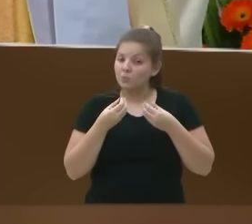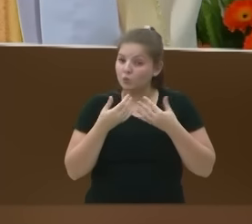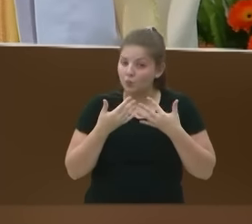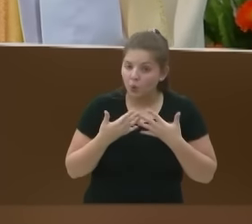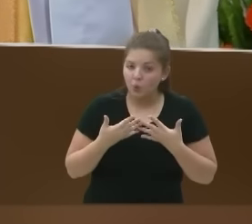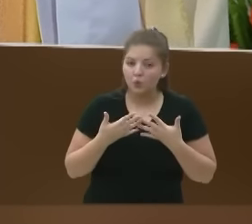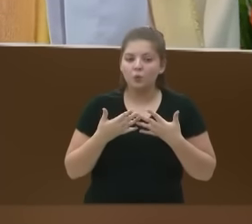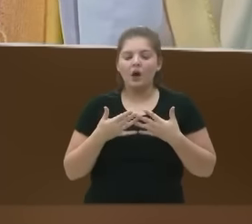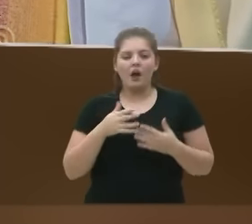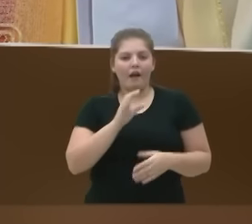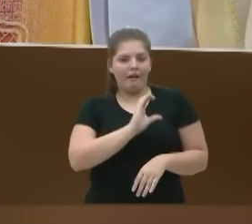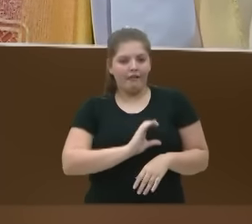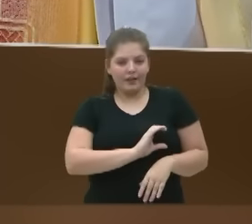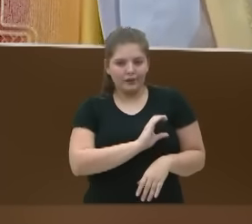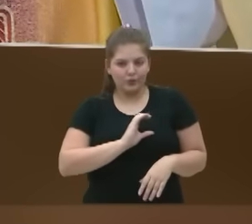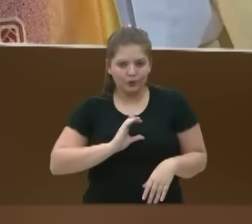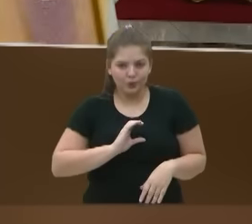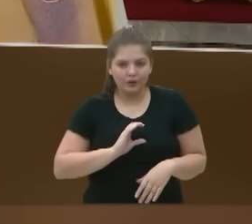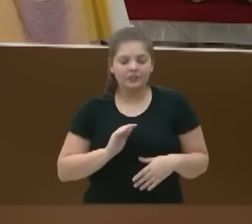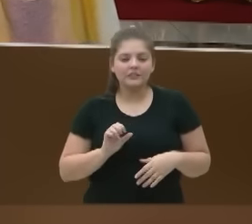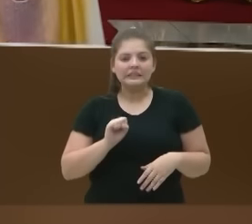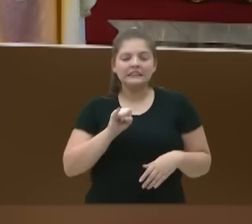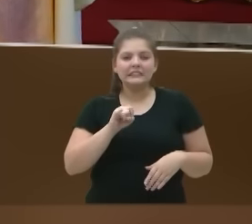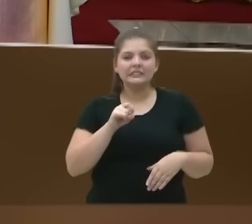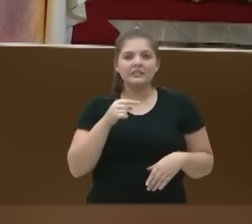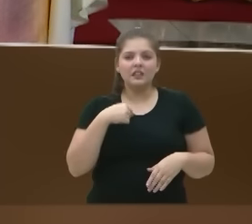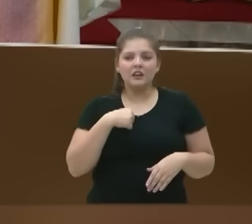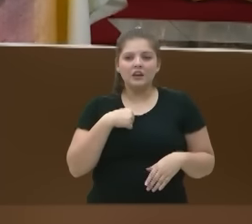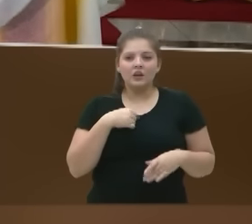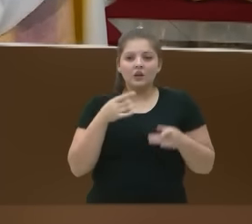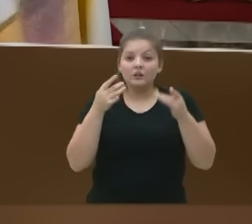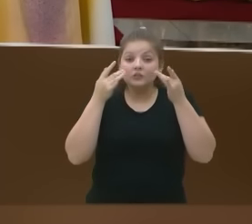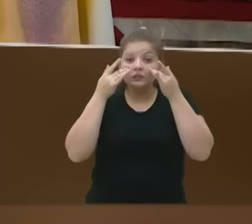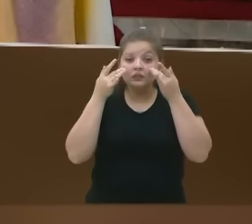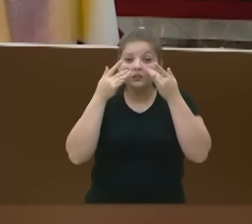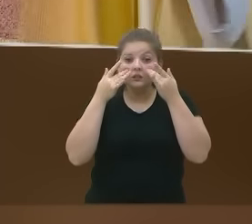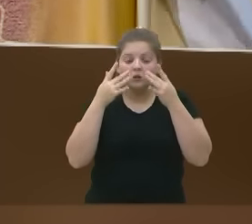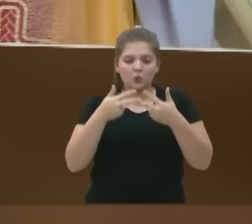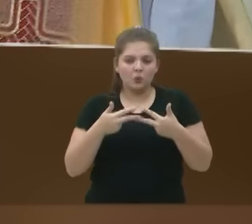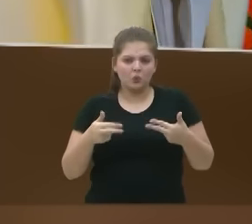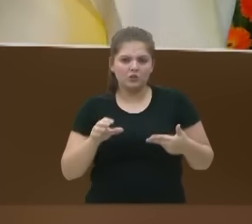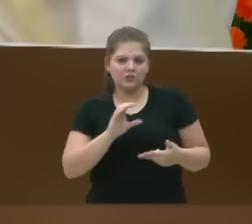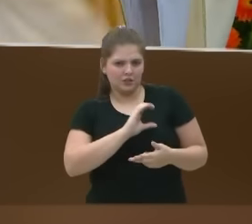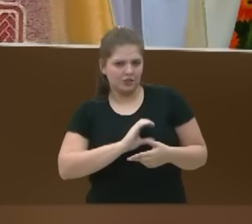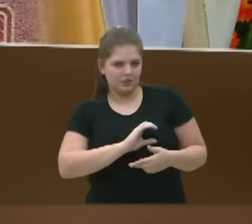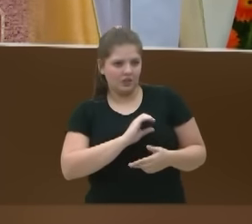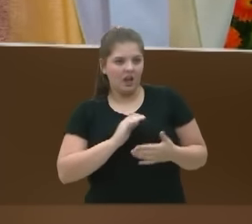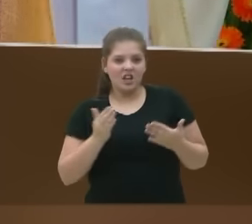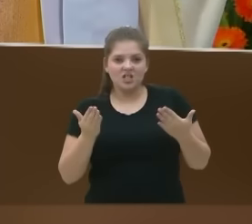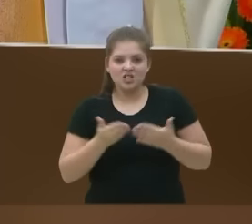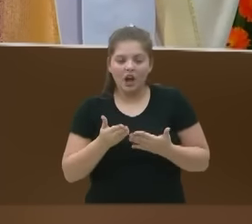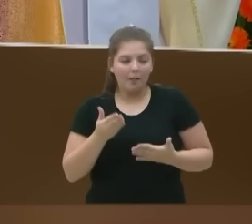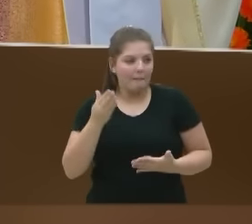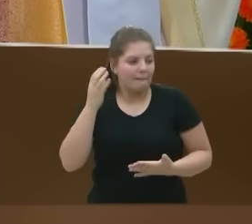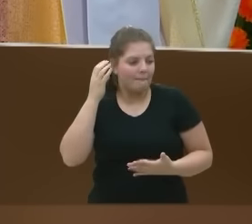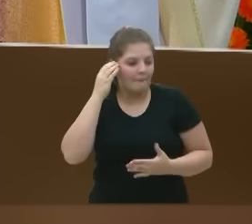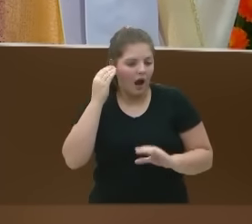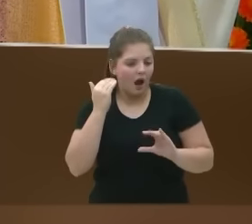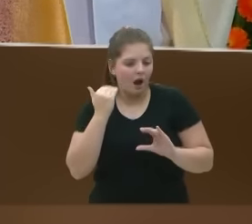conteúdo católico, e se eu escuto umas coisas que não são muito católicas, eu já ligo.